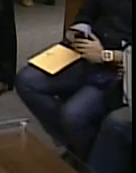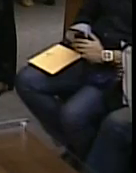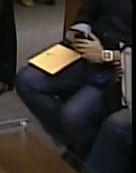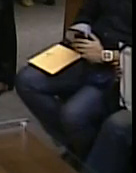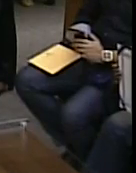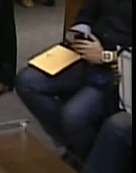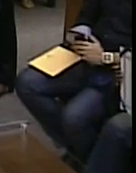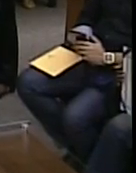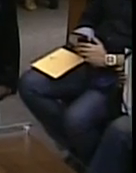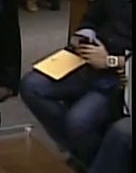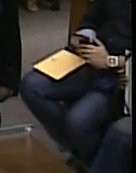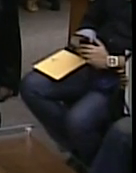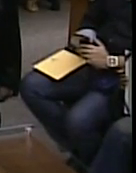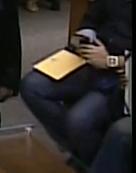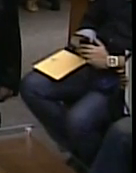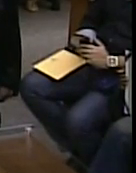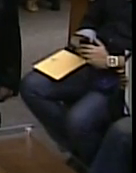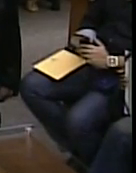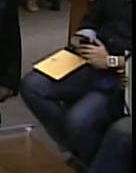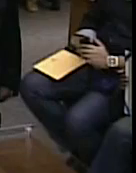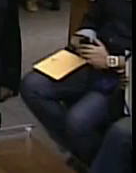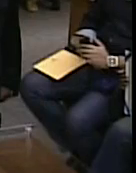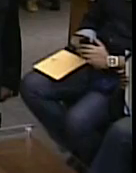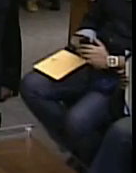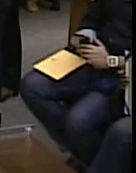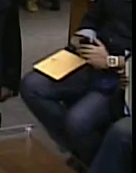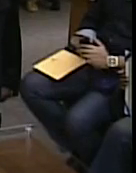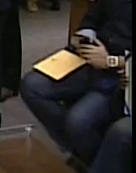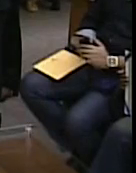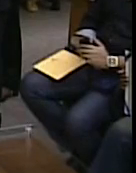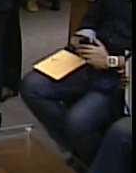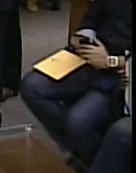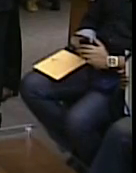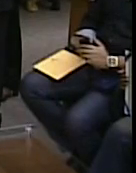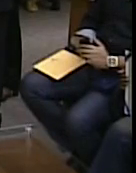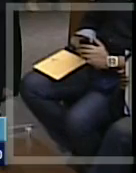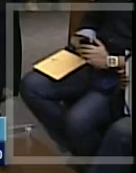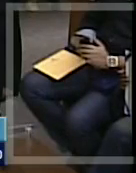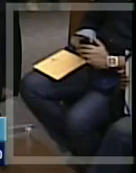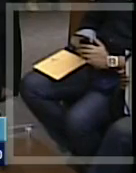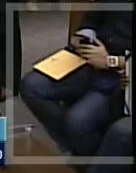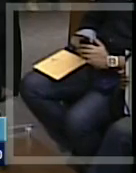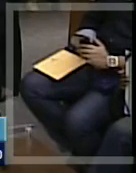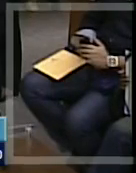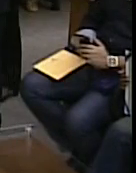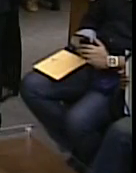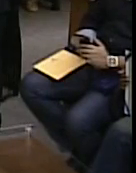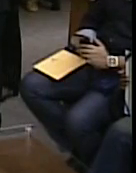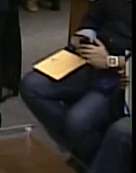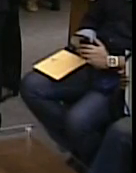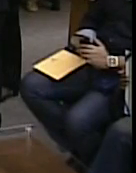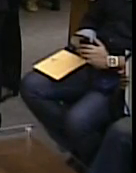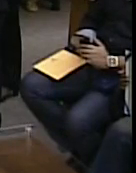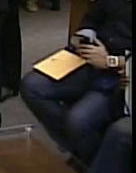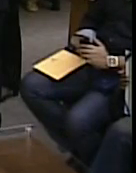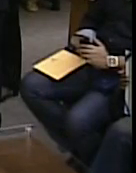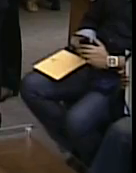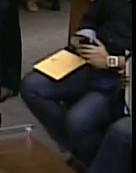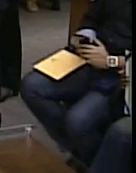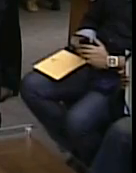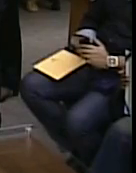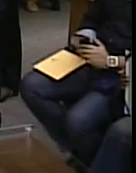esta placa, esta medalha, foi a primeira vez na minha vida. E eu tenho que